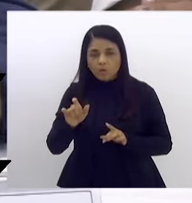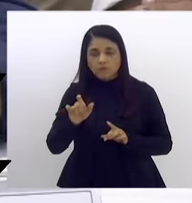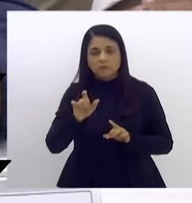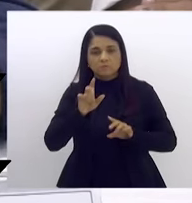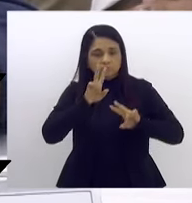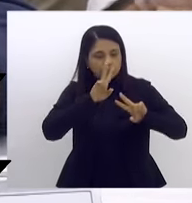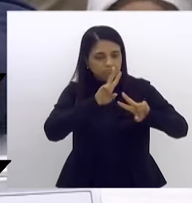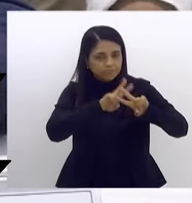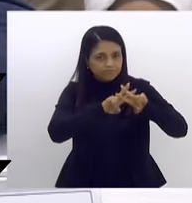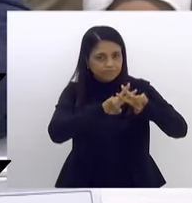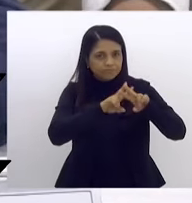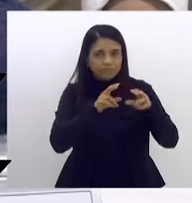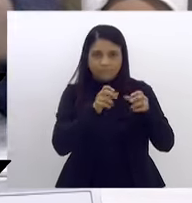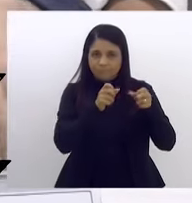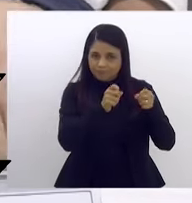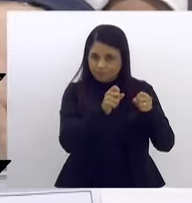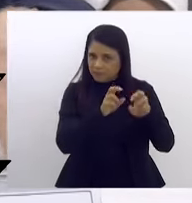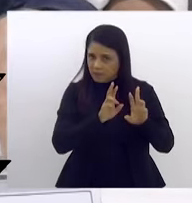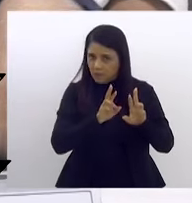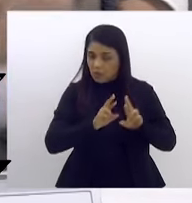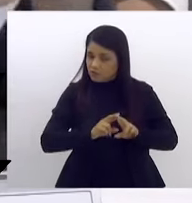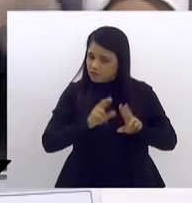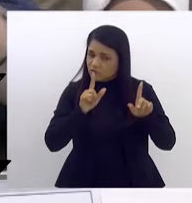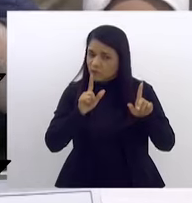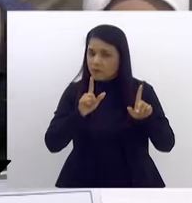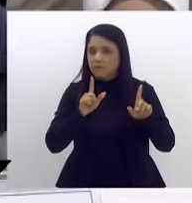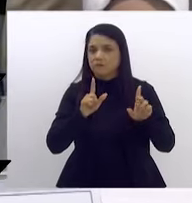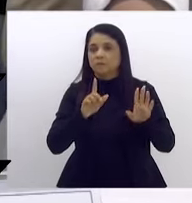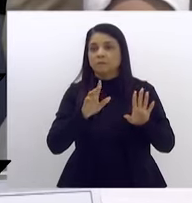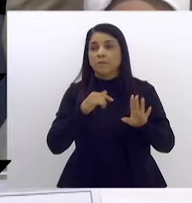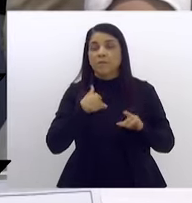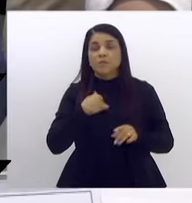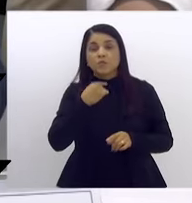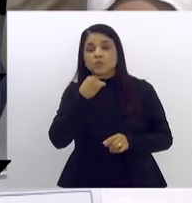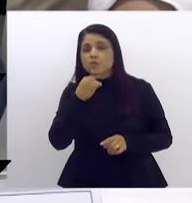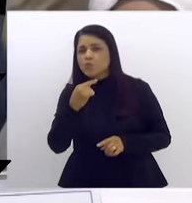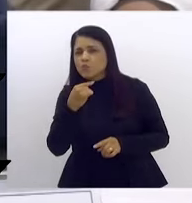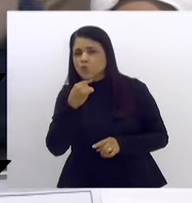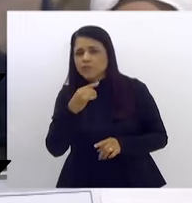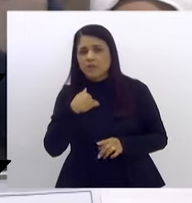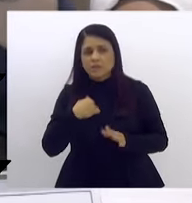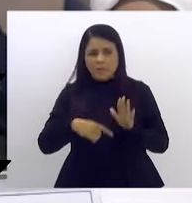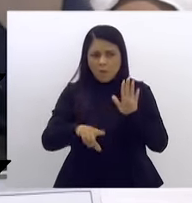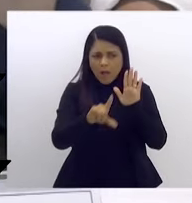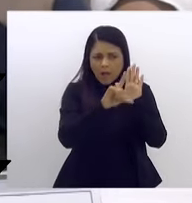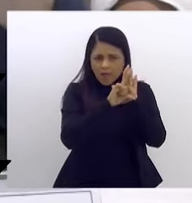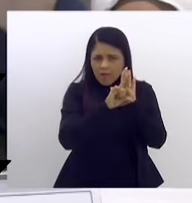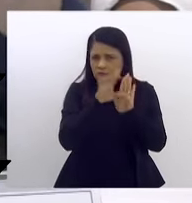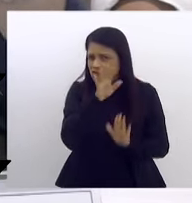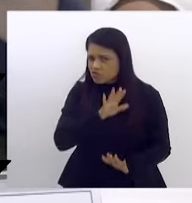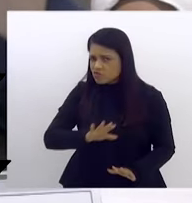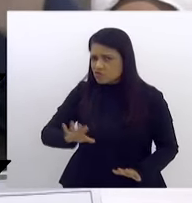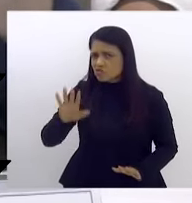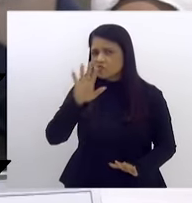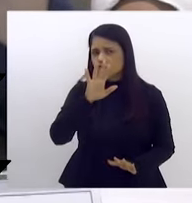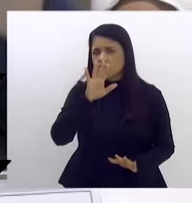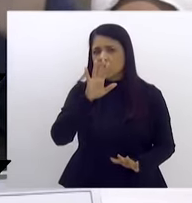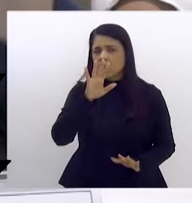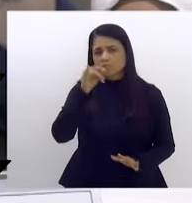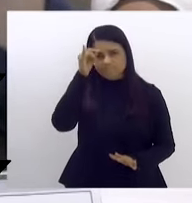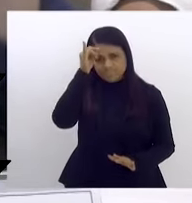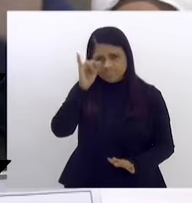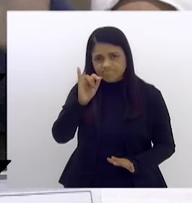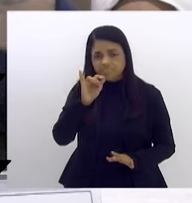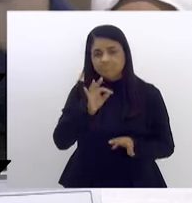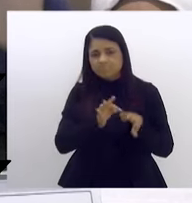no apenadas no sistema prisional a minha dúvida é o seguinte havendo uma lei geral sobre prevenção